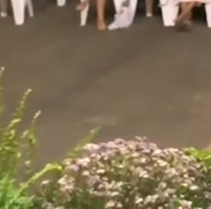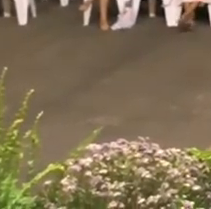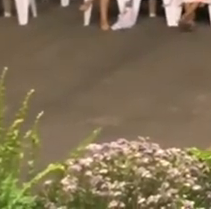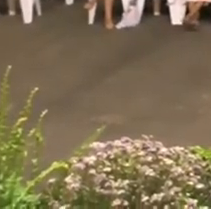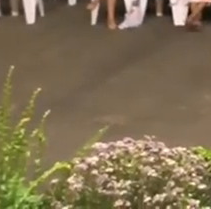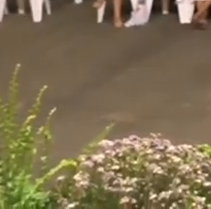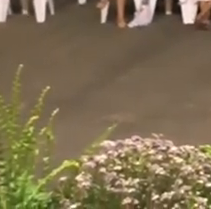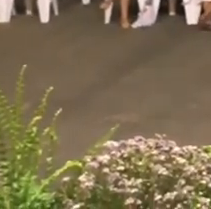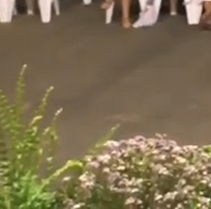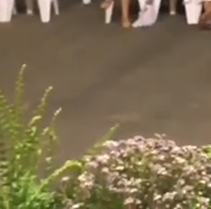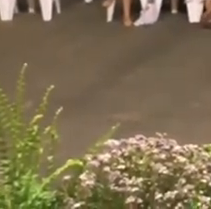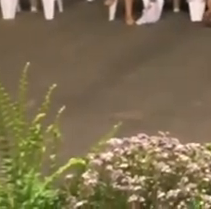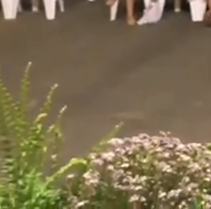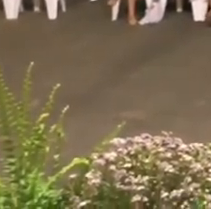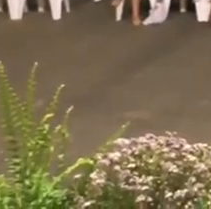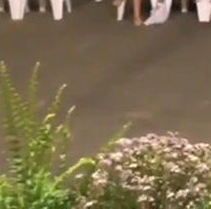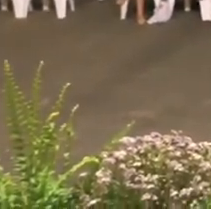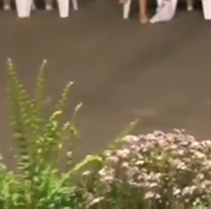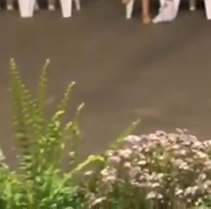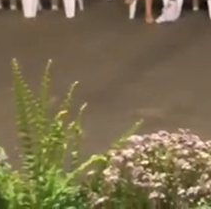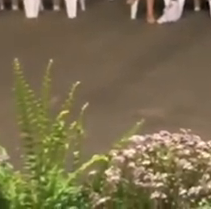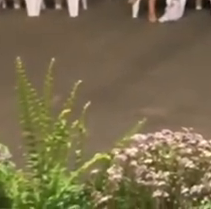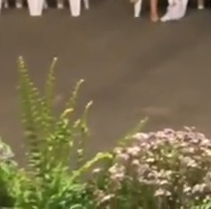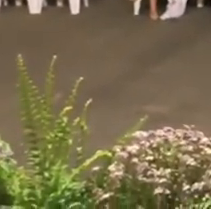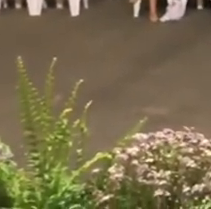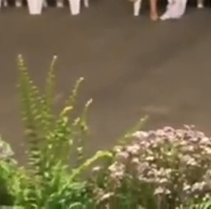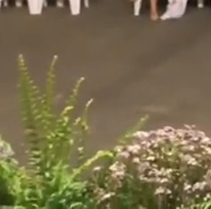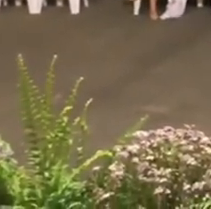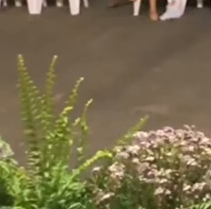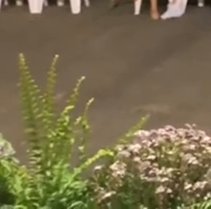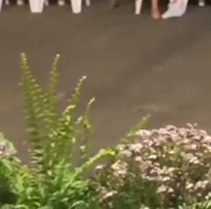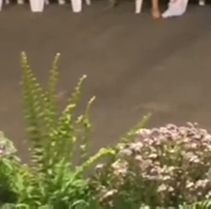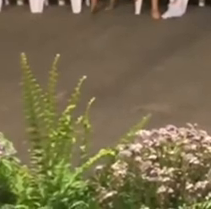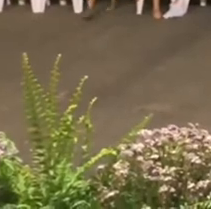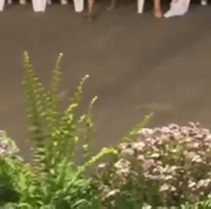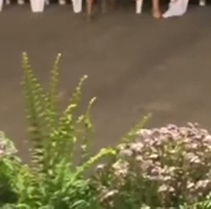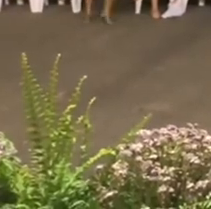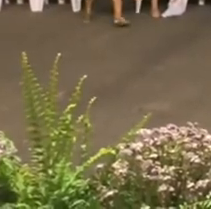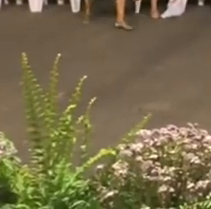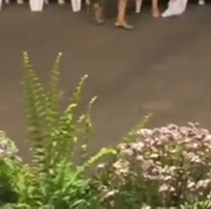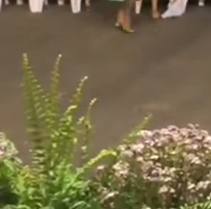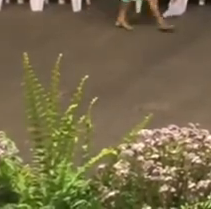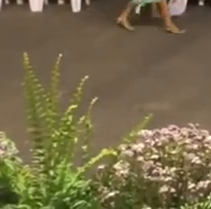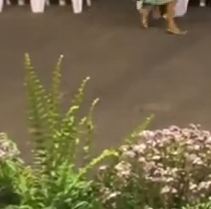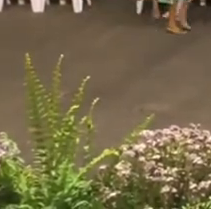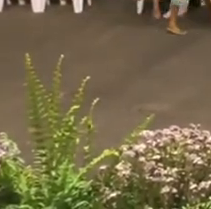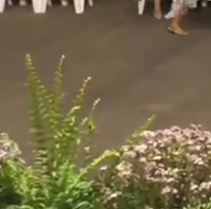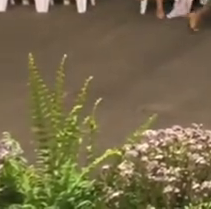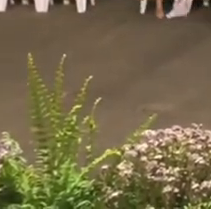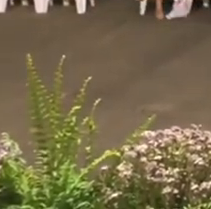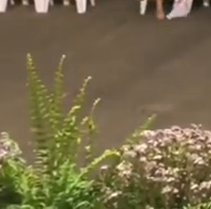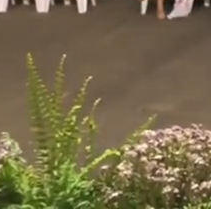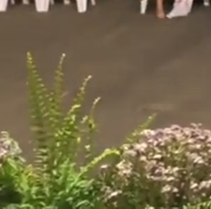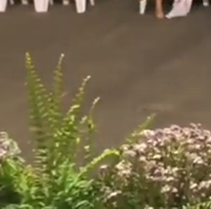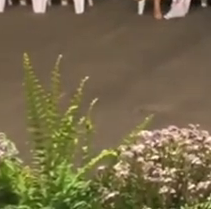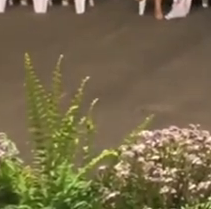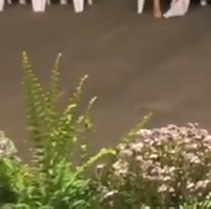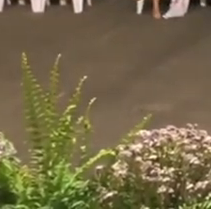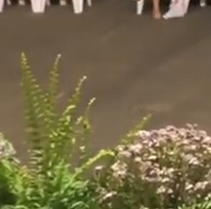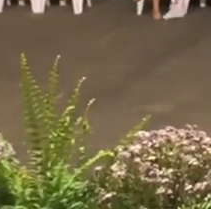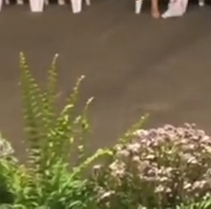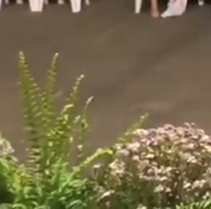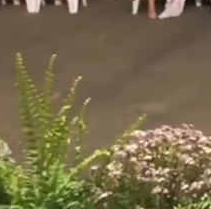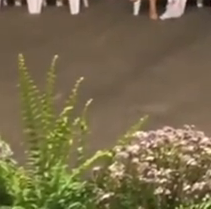diferente mas para isso nós aguardamos você que é tão especial para nós organizamos tudo isso aqui para te receber para que